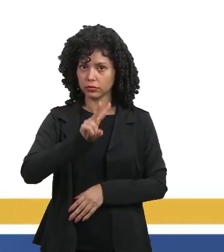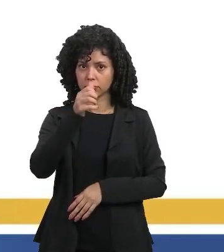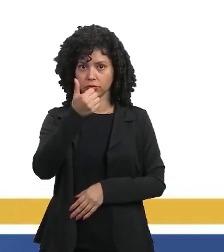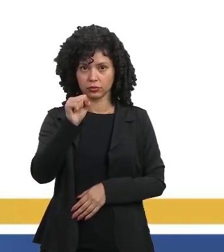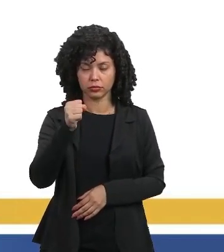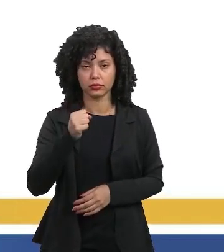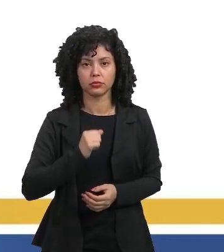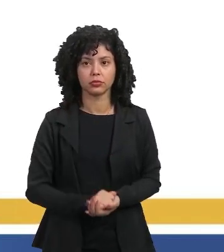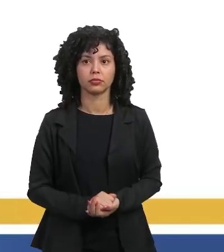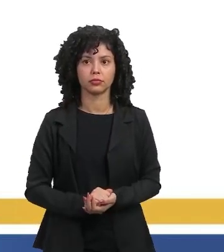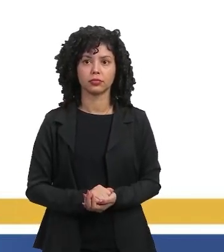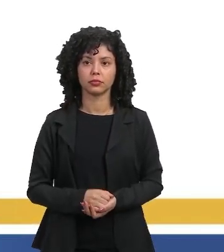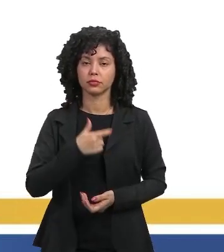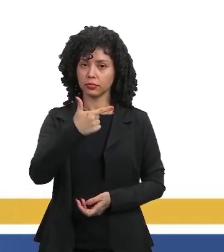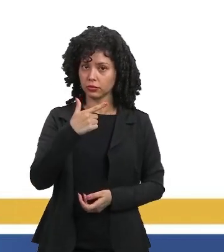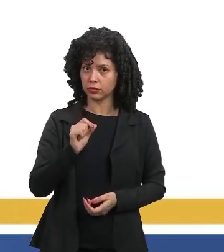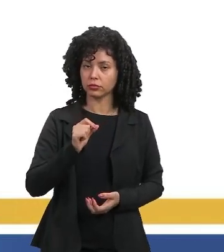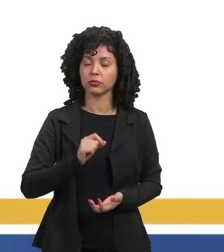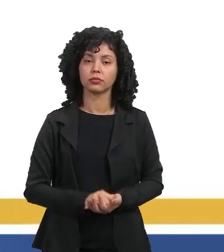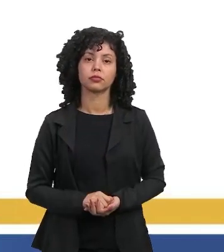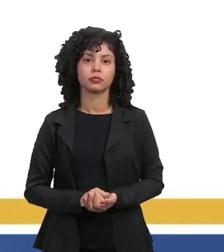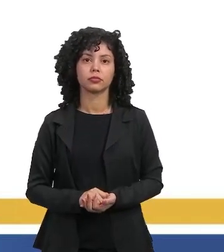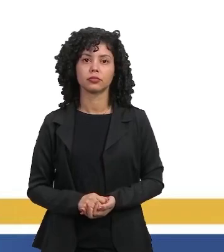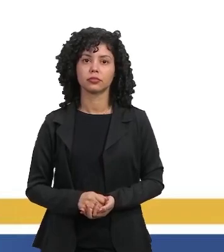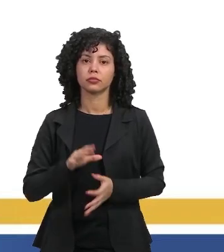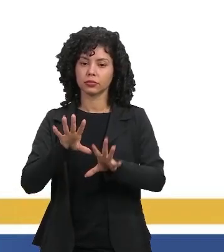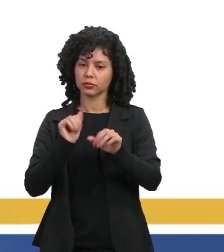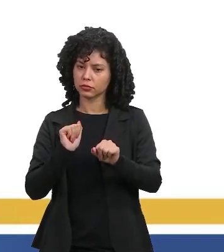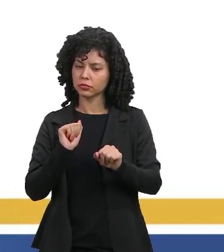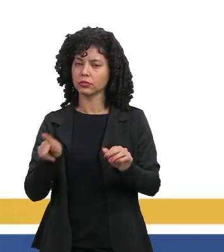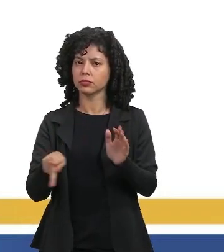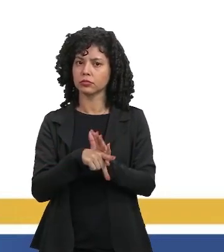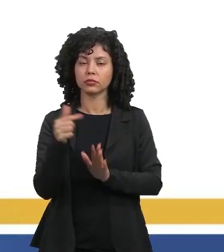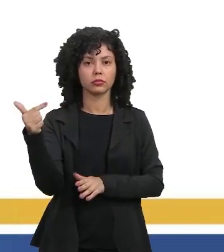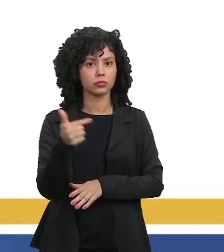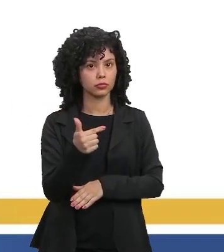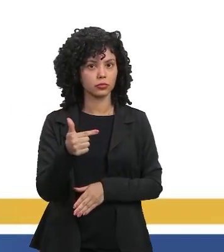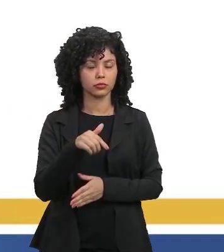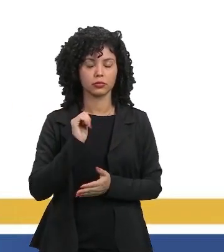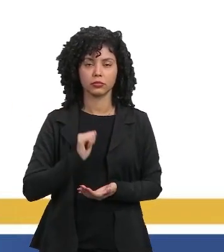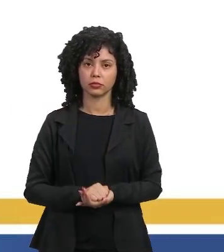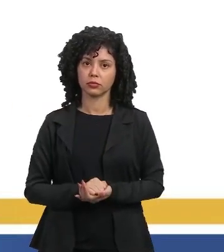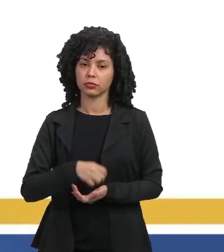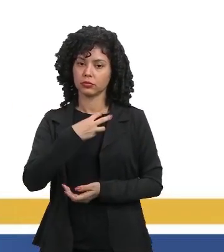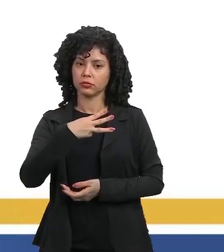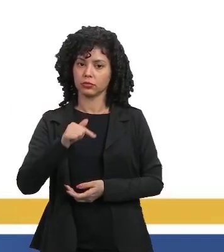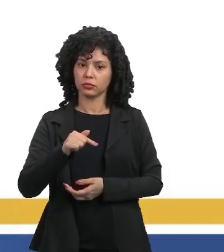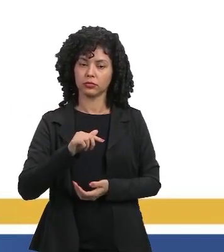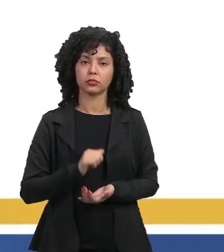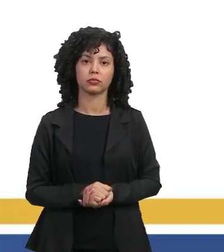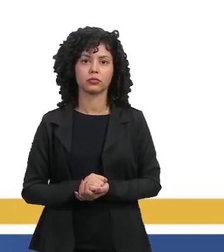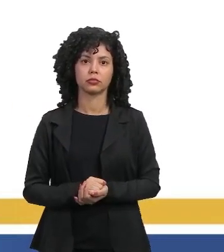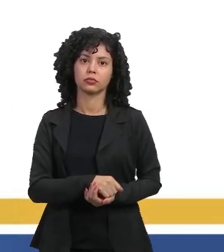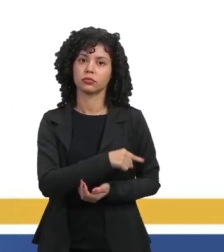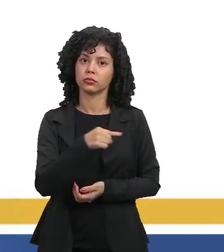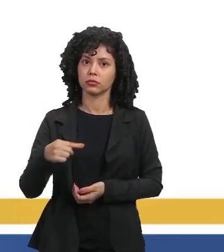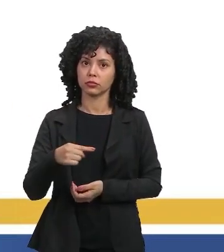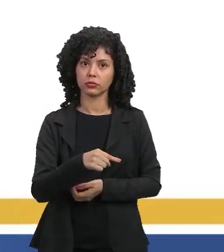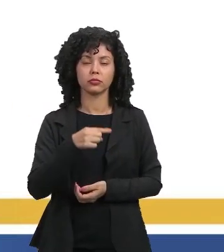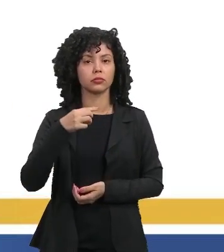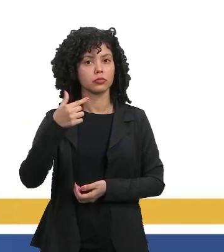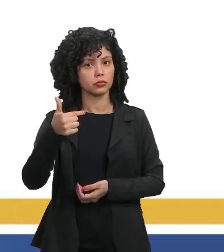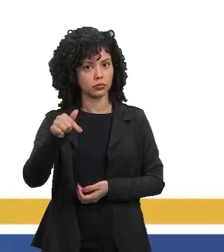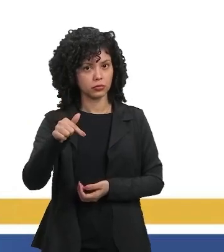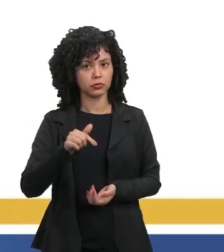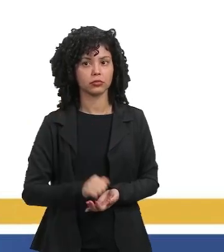Será que o segundo vai dar 20 também? Aí você vai pegar a massa do segundo, que é 37, menos o número atômico, que é